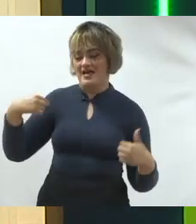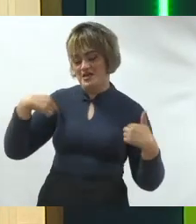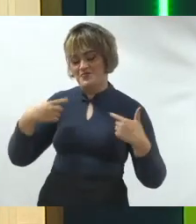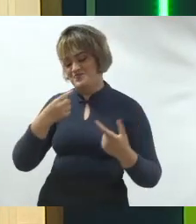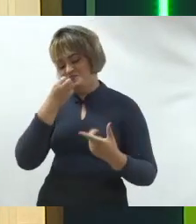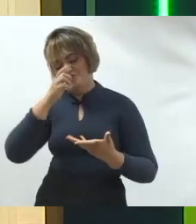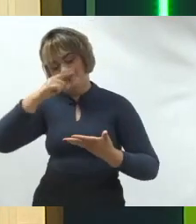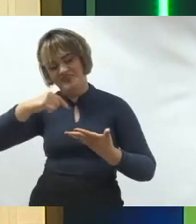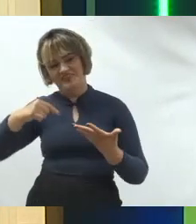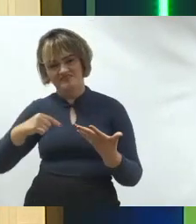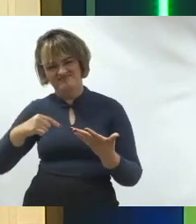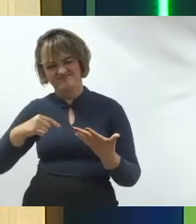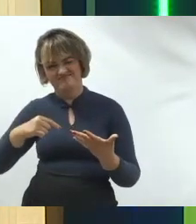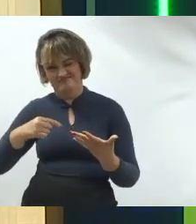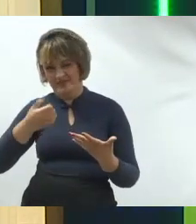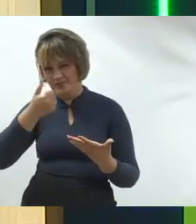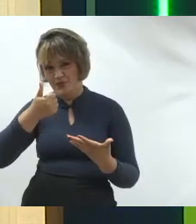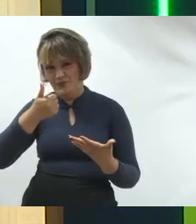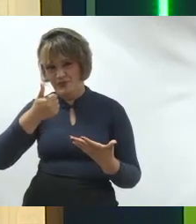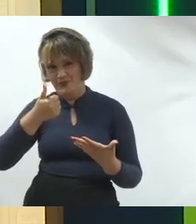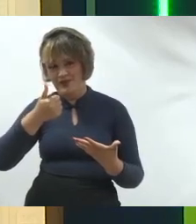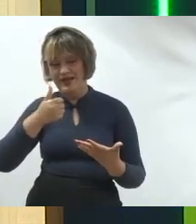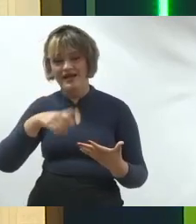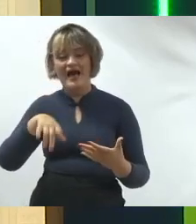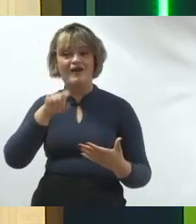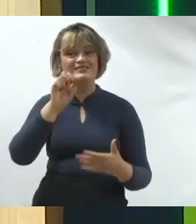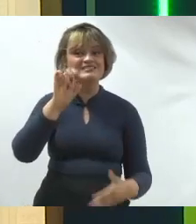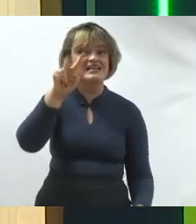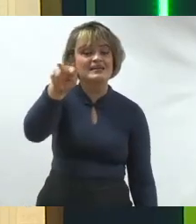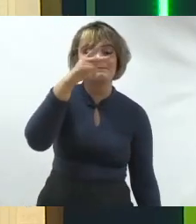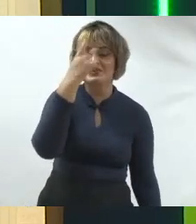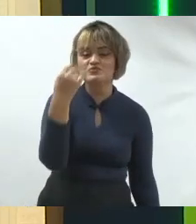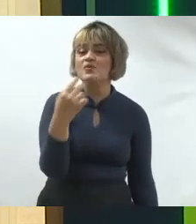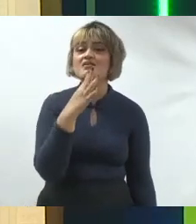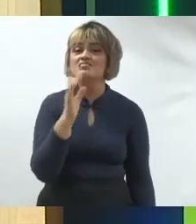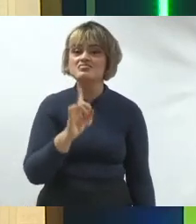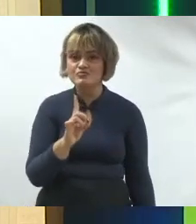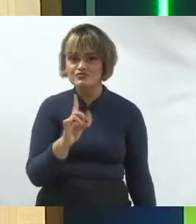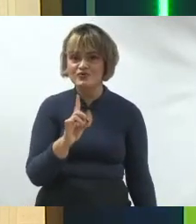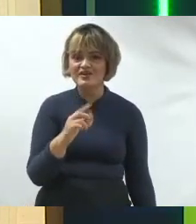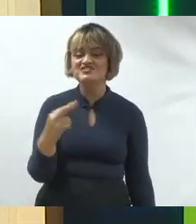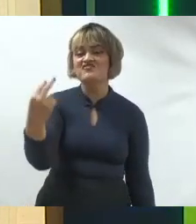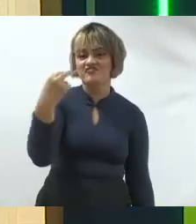que é feito por você? Eu trouxe dois videozinhos que a gente vai explicar isso na prática. Como é que a gente roda o vídeo?